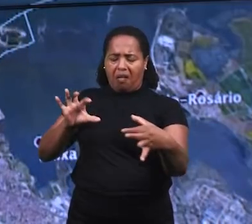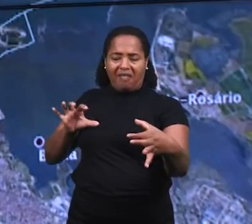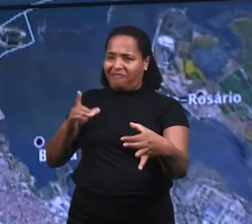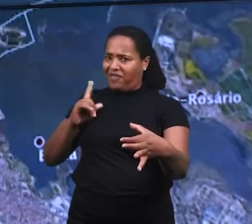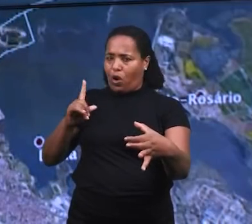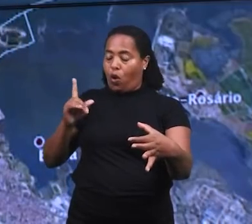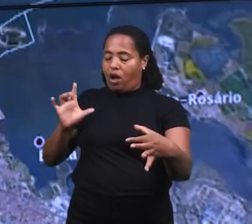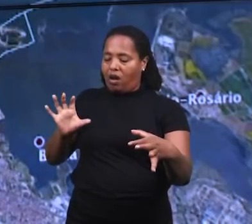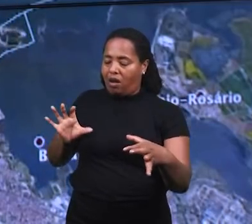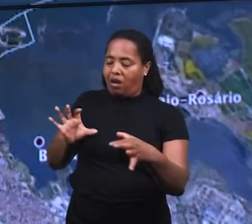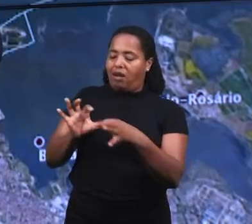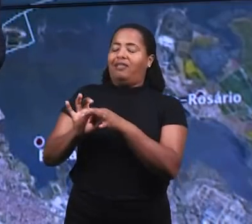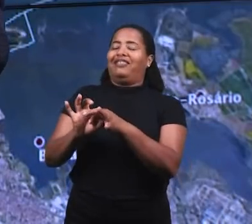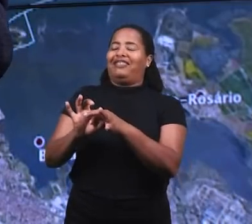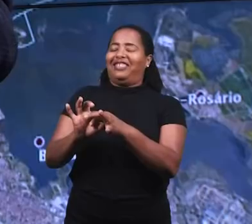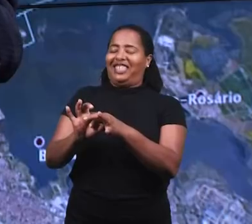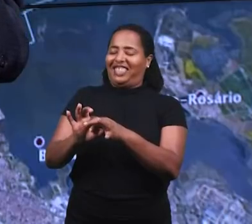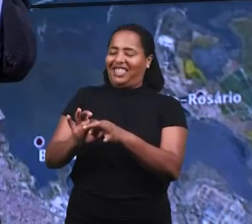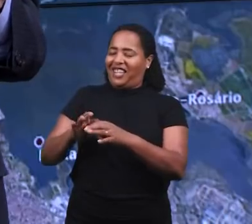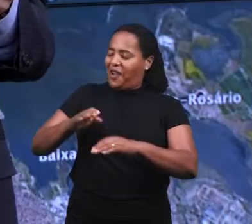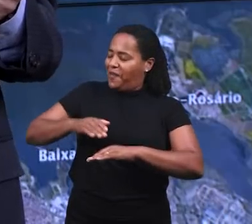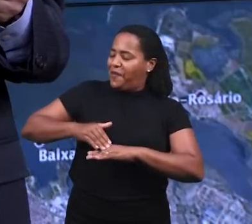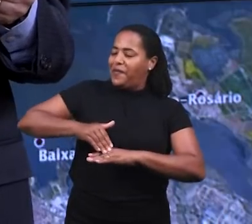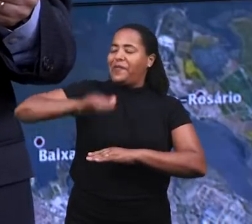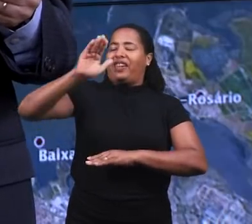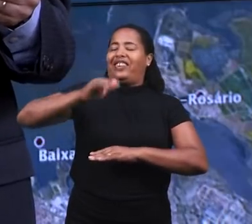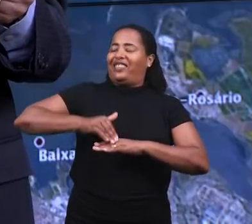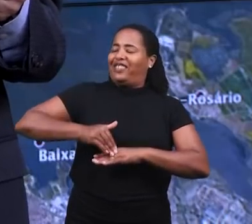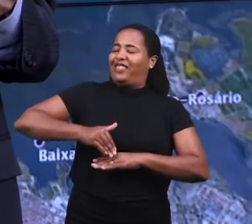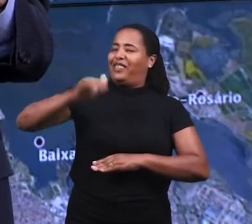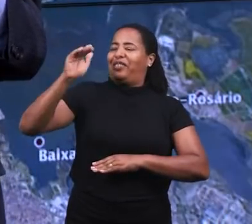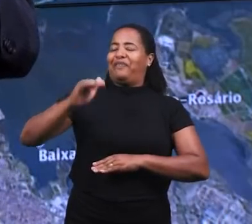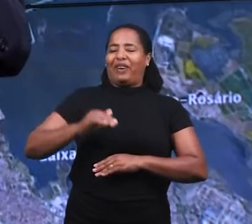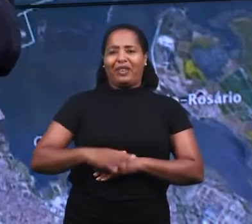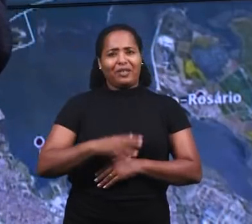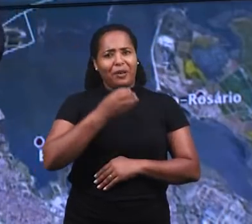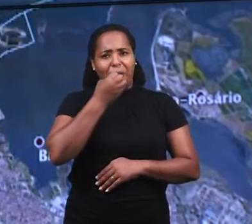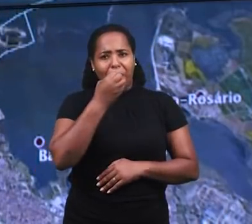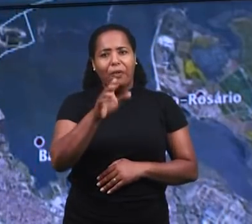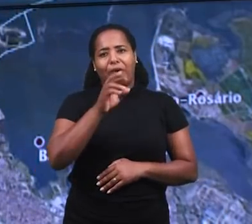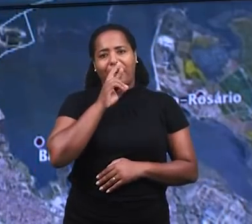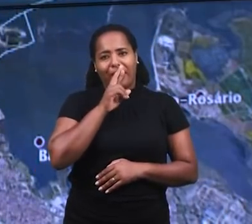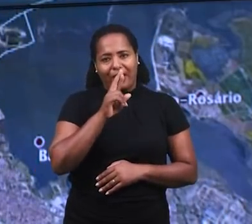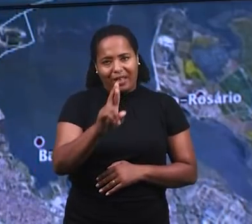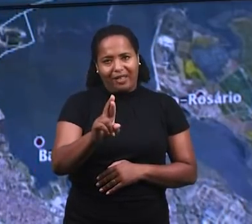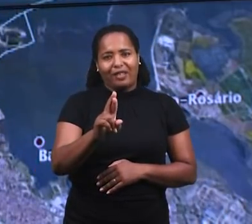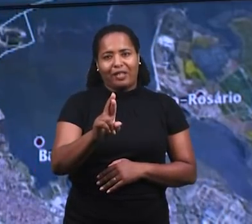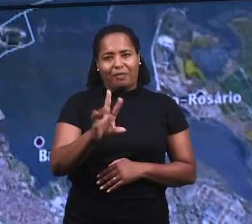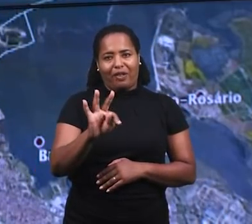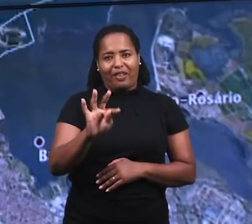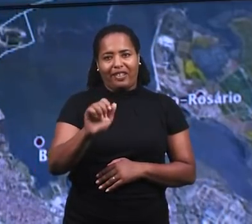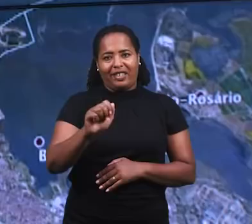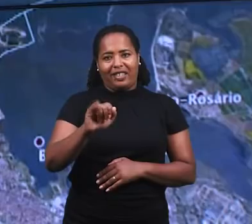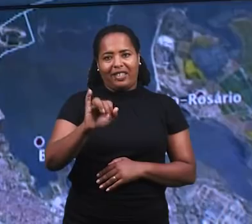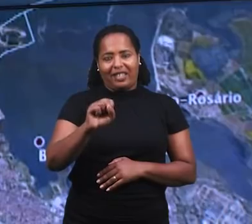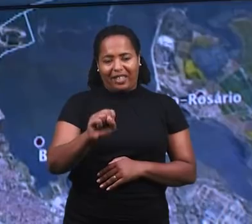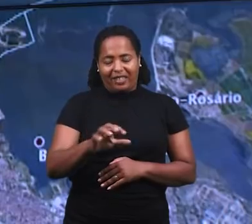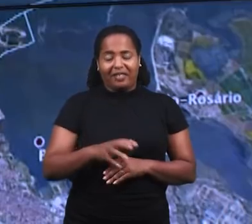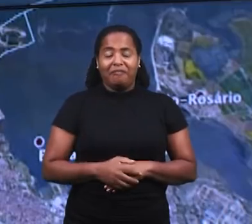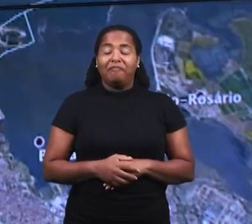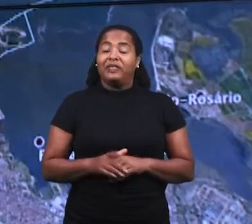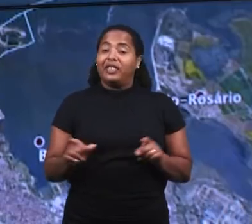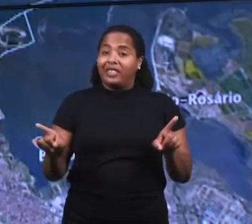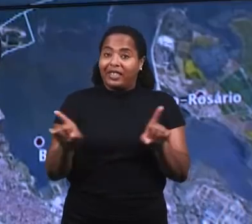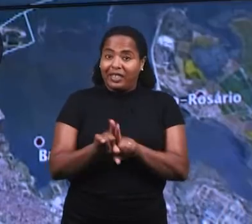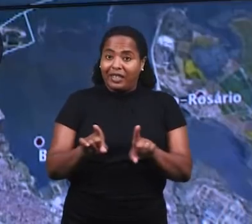isolamento no sentido de comunhão, pelo contrário, a nossa comunhão nos une cada vez mais, muito bem colocado pela nossa